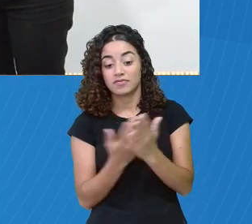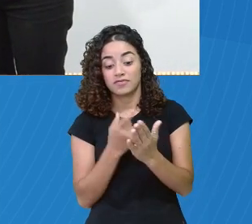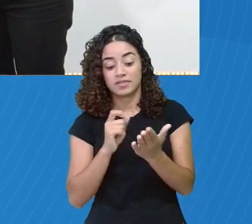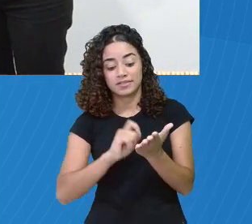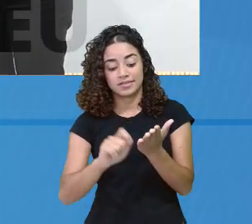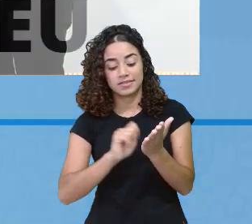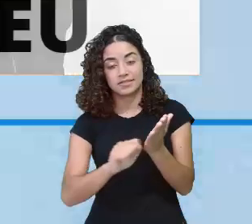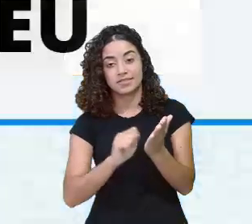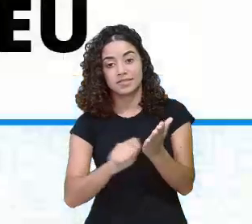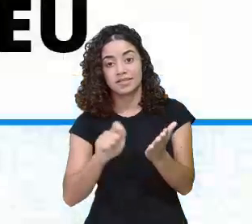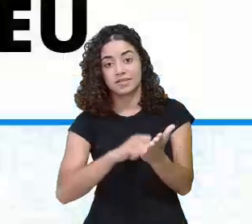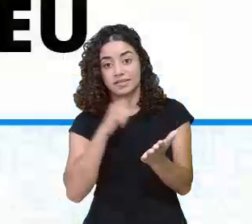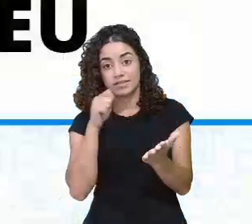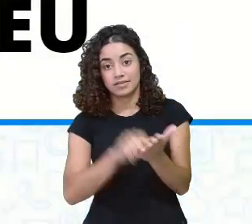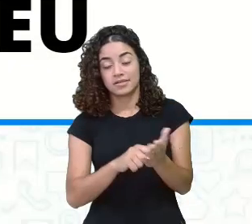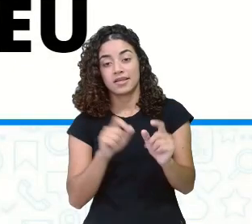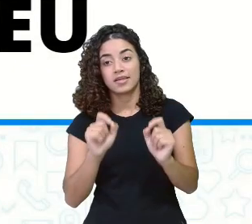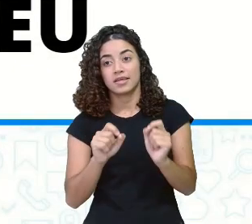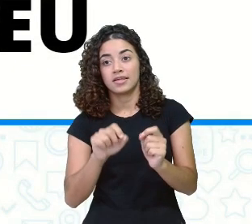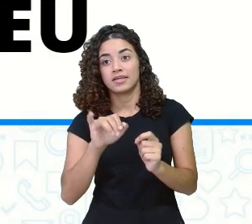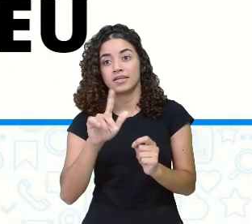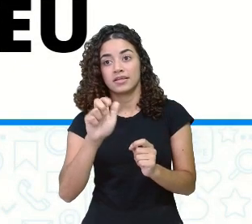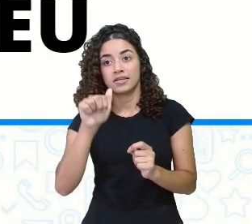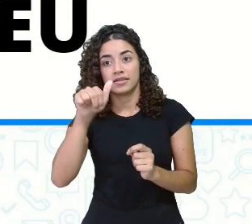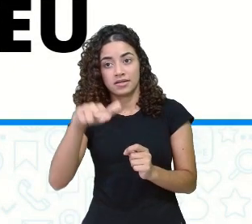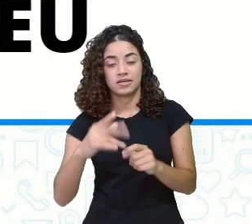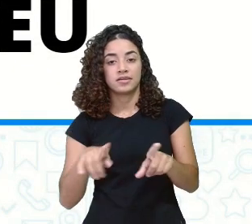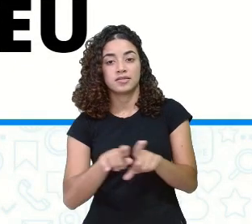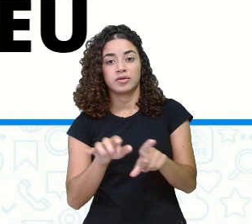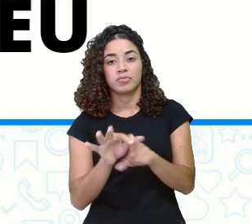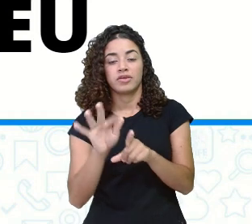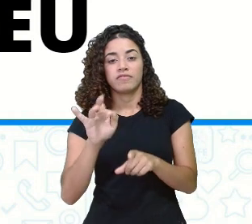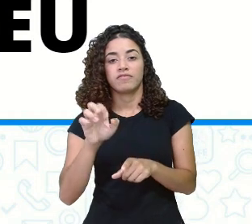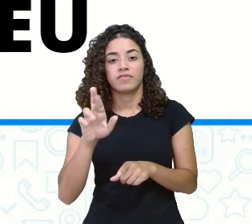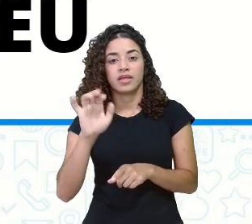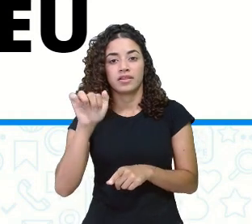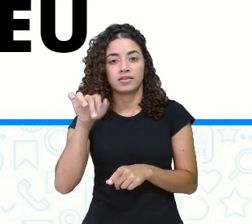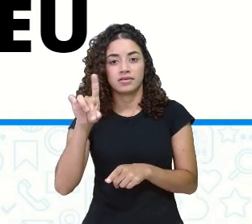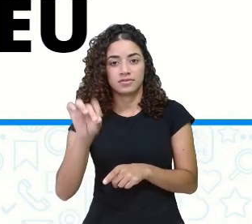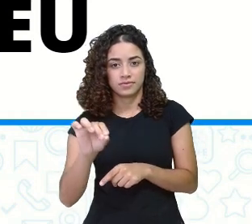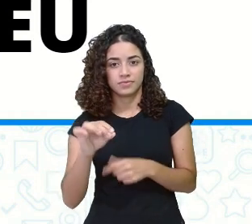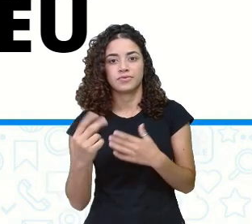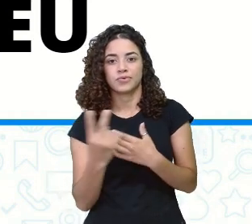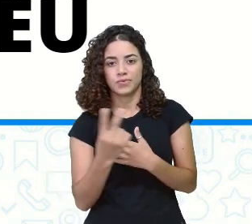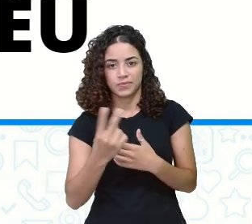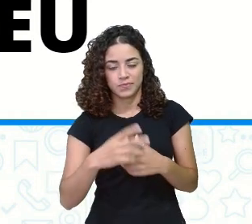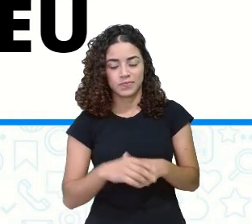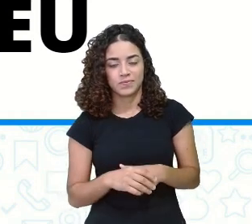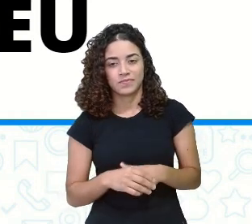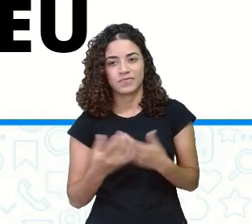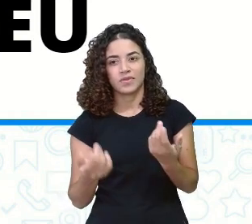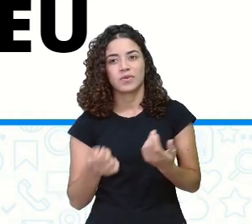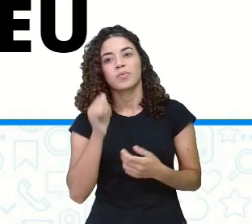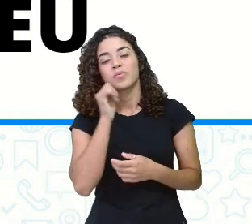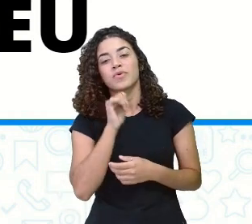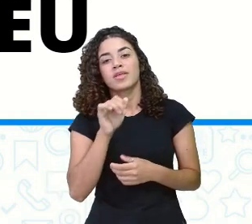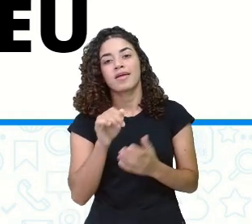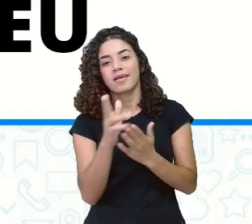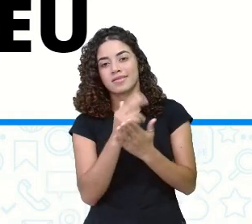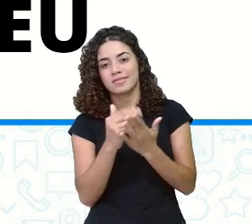por Ilan Brenman e Fernando Vilela, tá certo? E aí, da